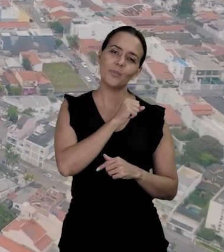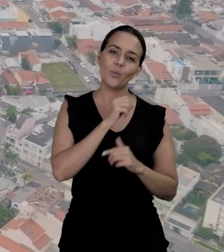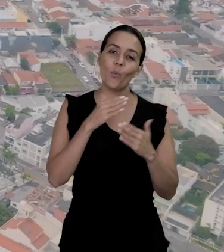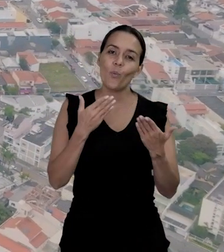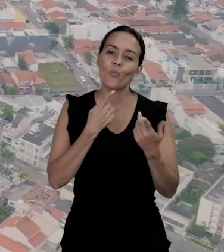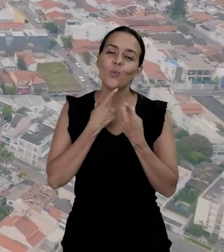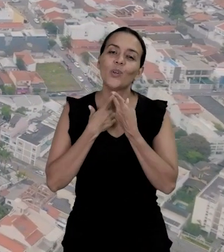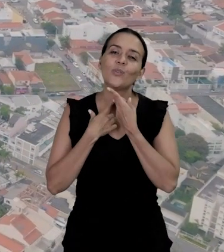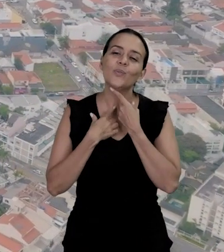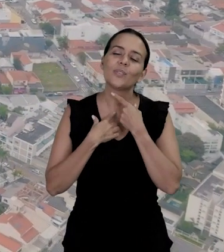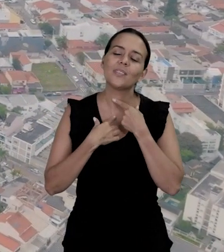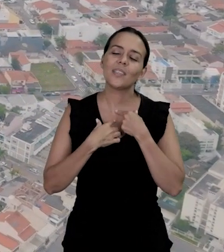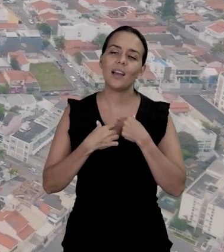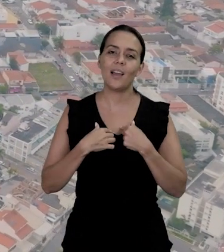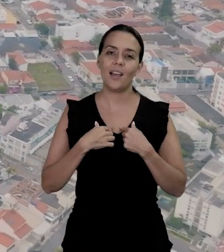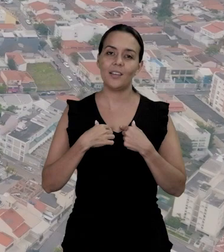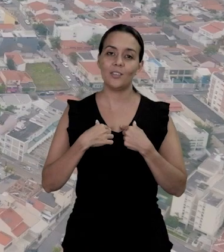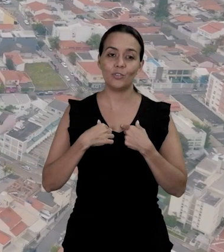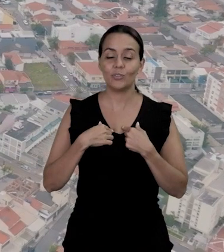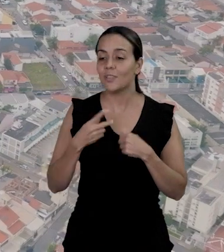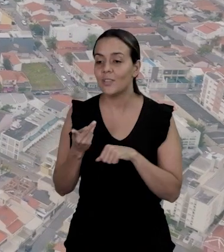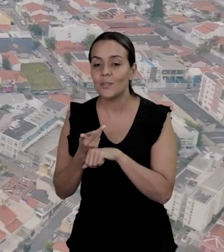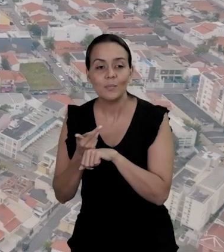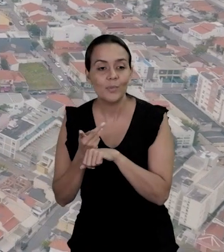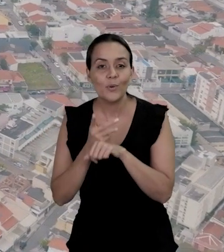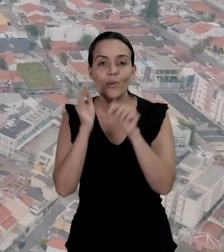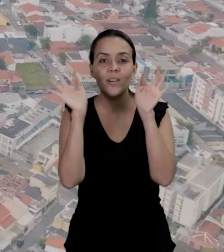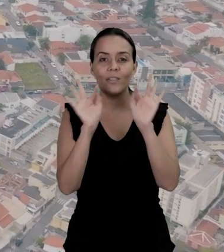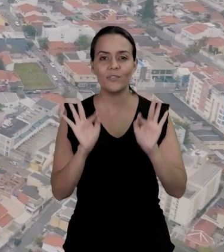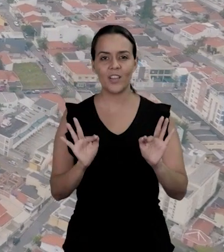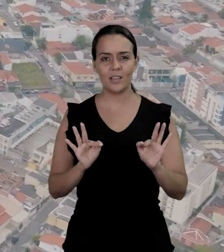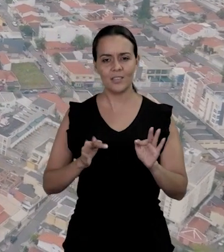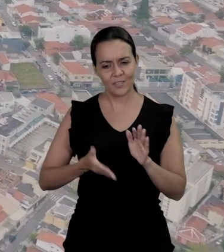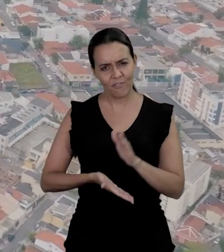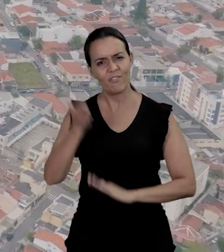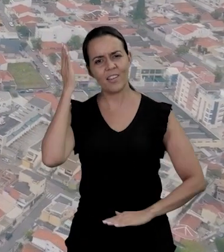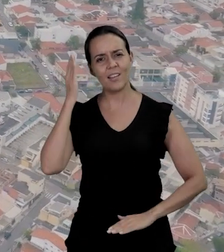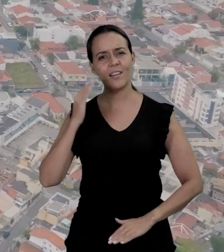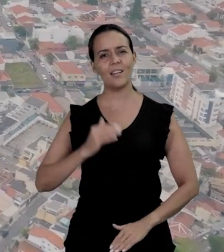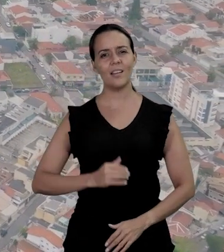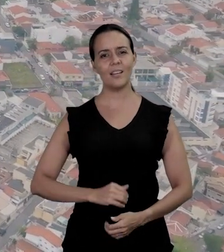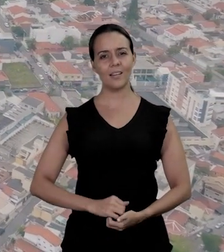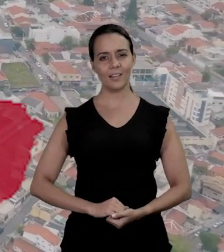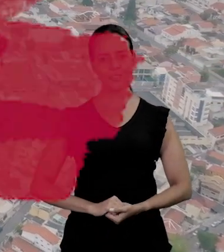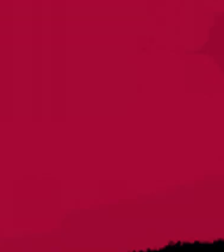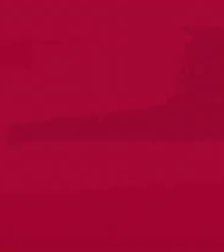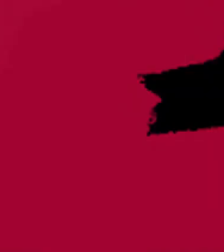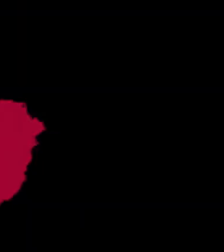fica é essa vontade, o que fica é essa busca pela felicidade, vá ser feliz.